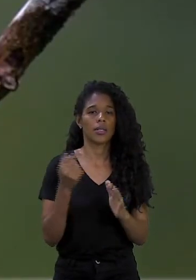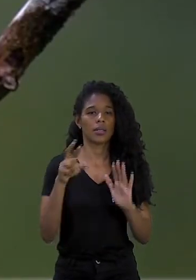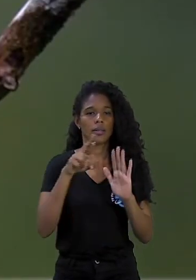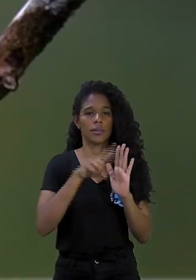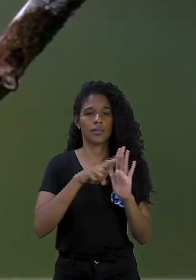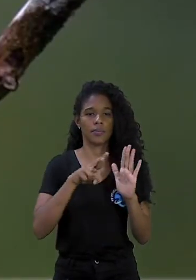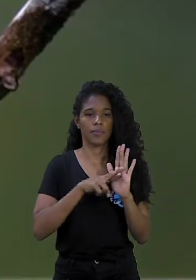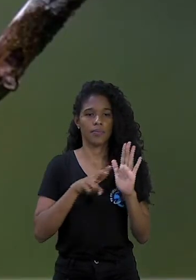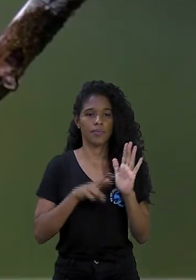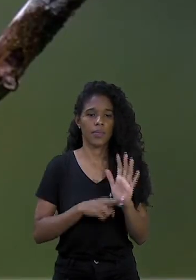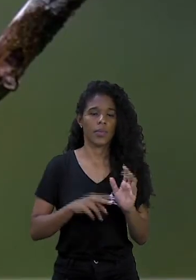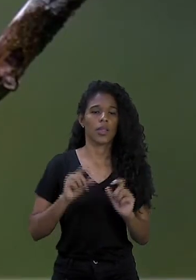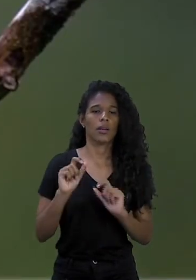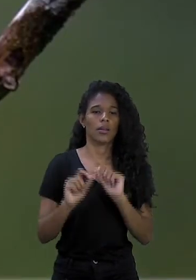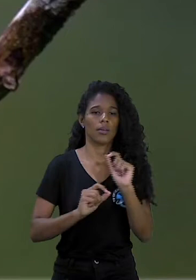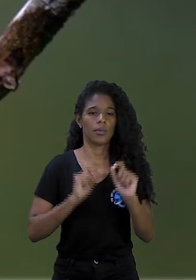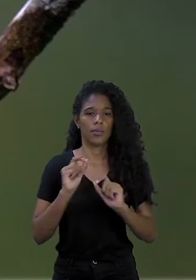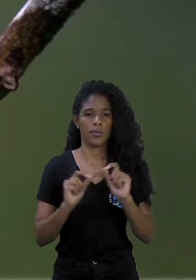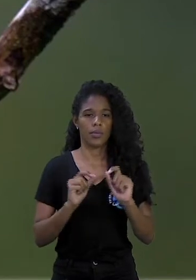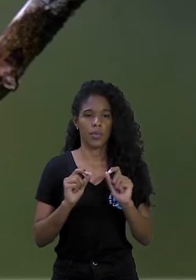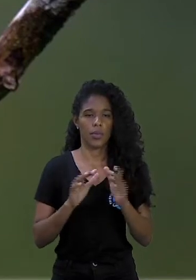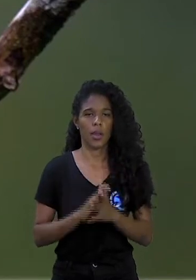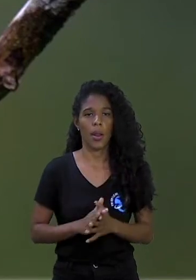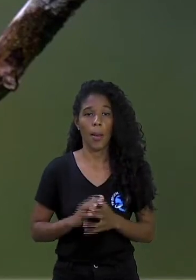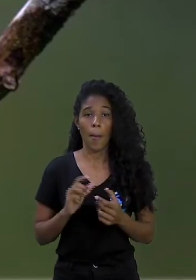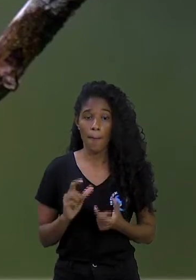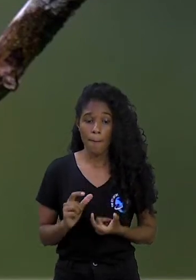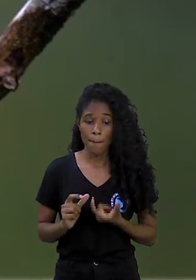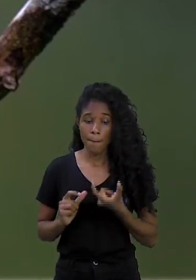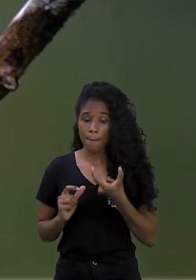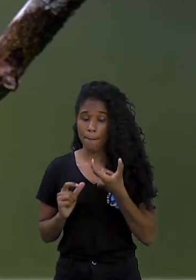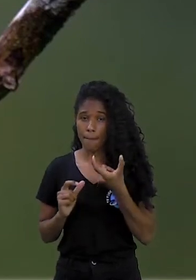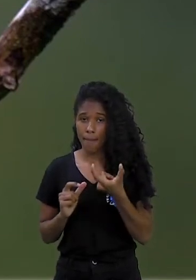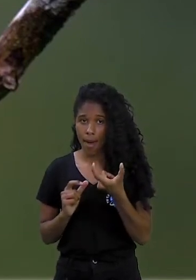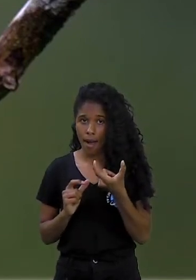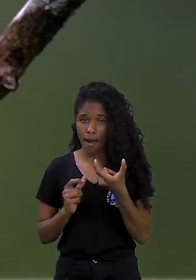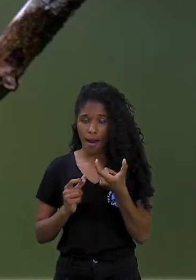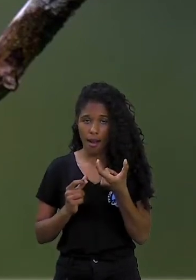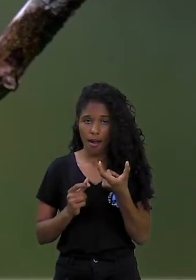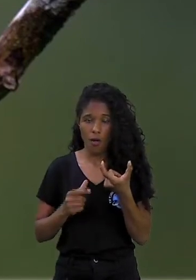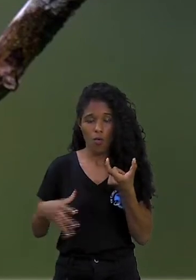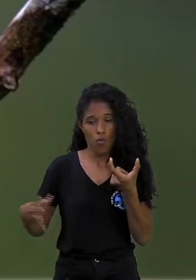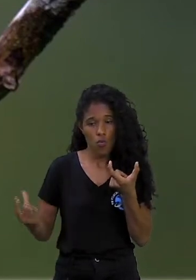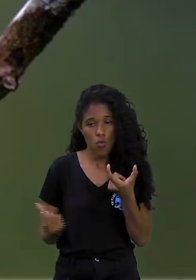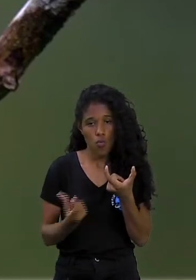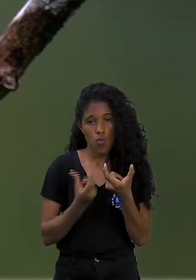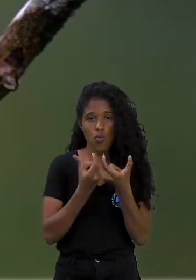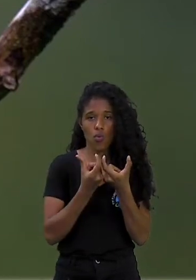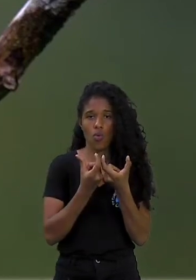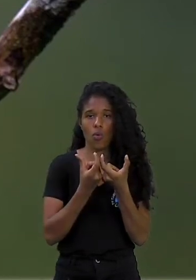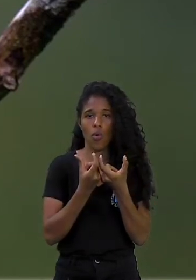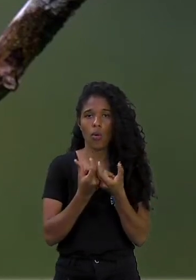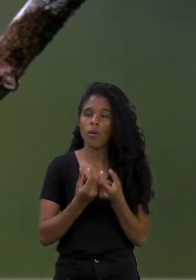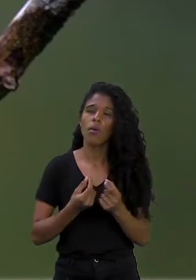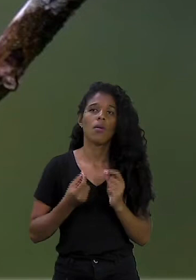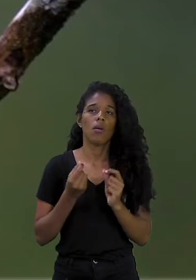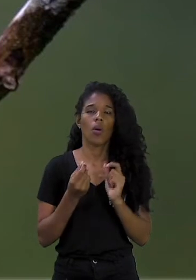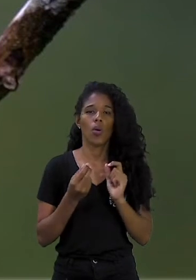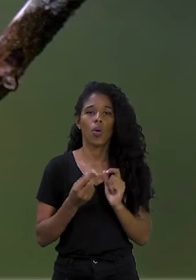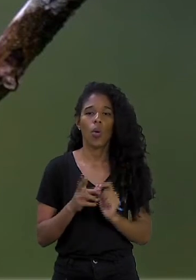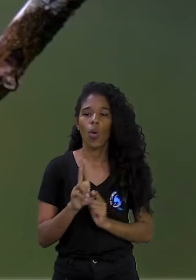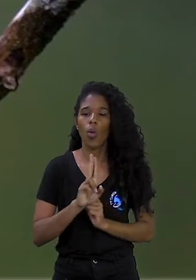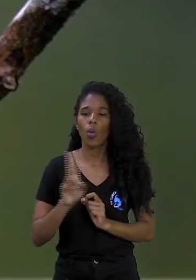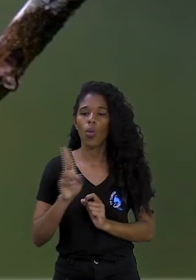designar espécies animais e botânicas. Então, nome de animais, nome de plantas,